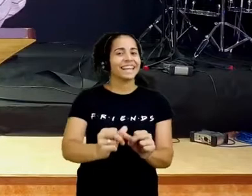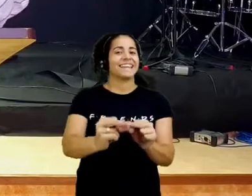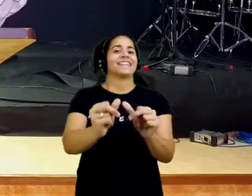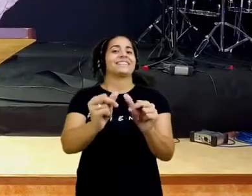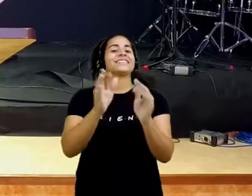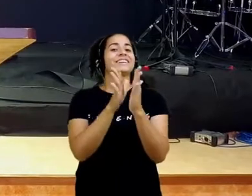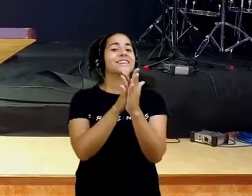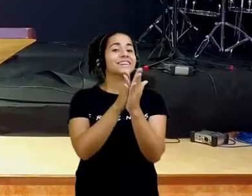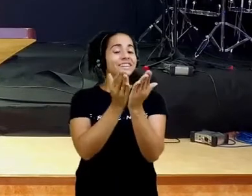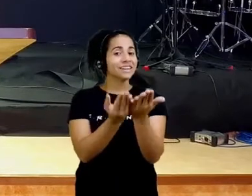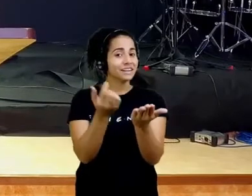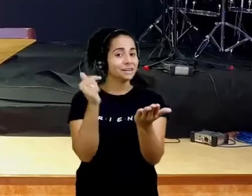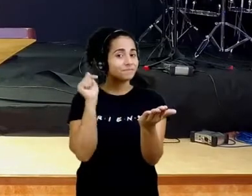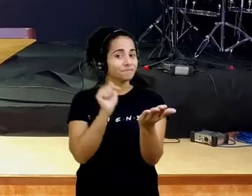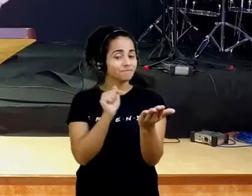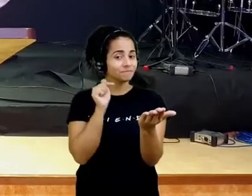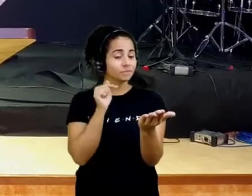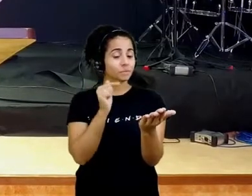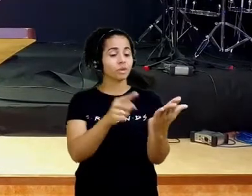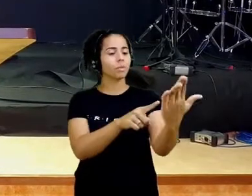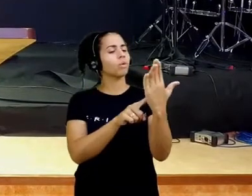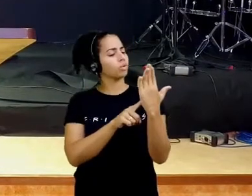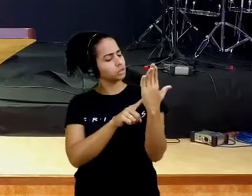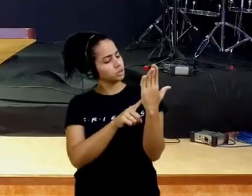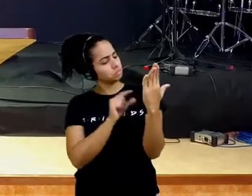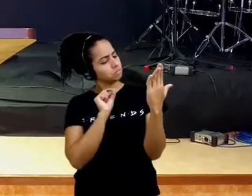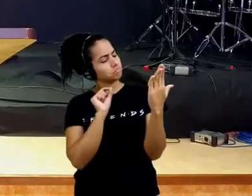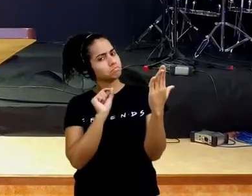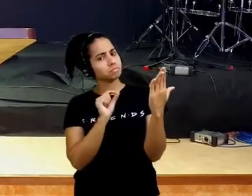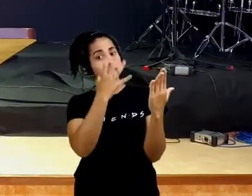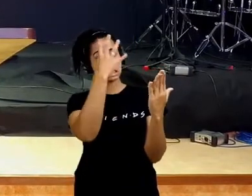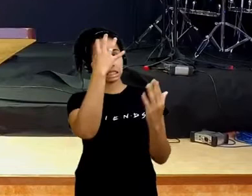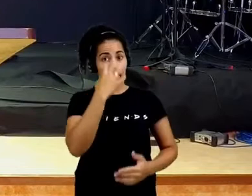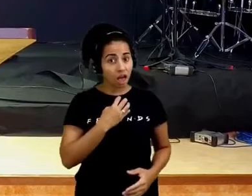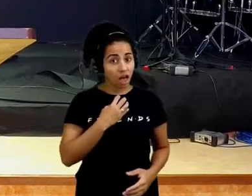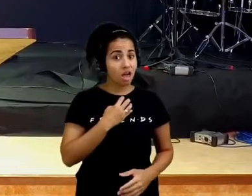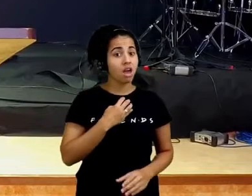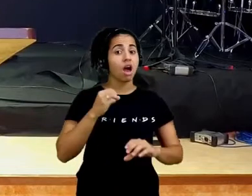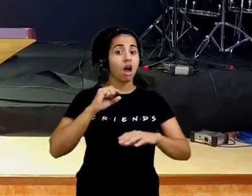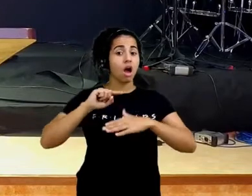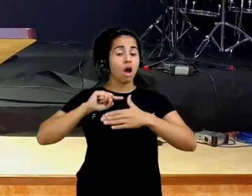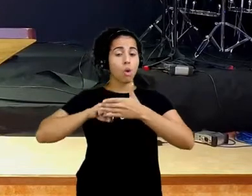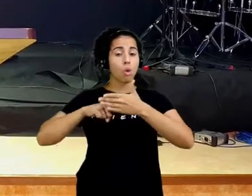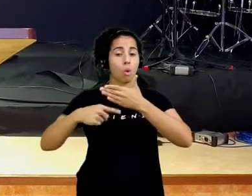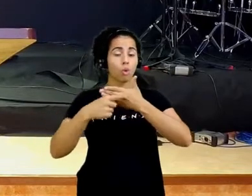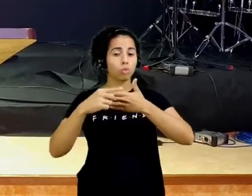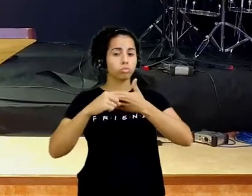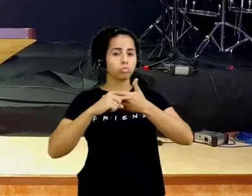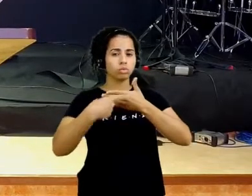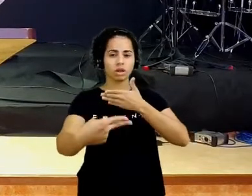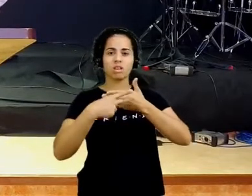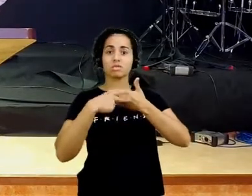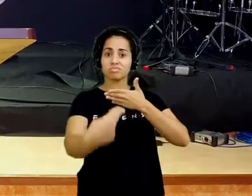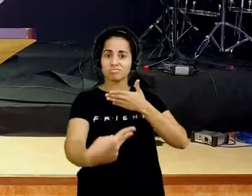O livro de Lamentações nos mostra as sérias consequências do pecado e